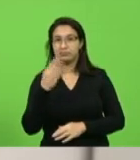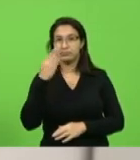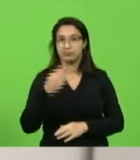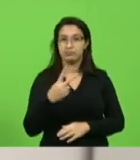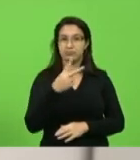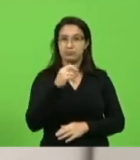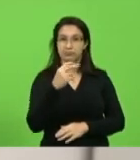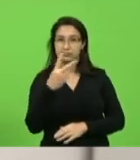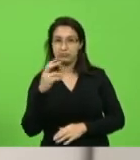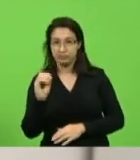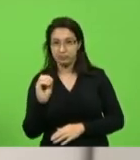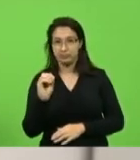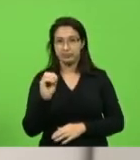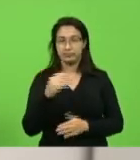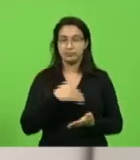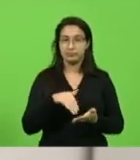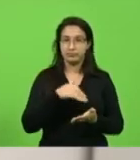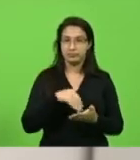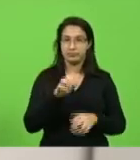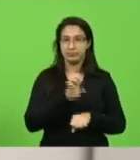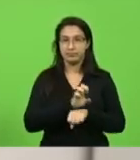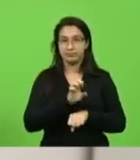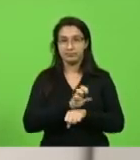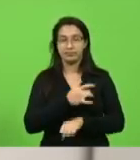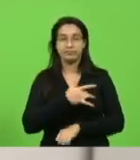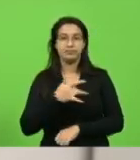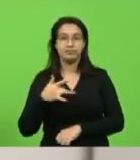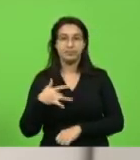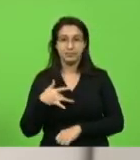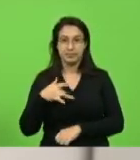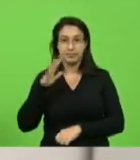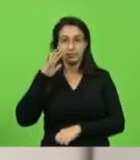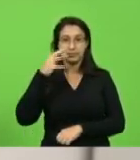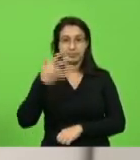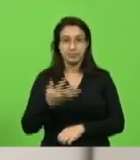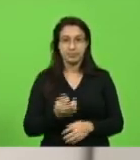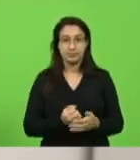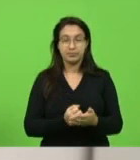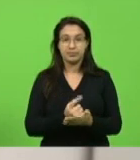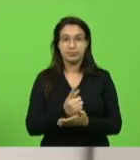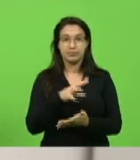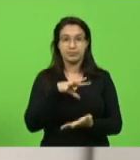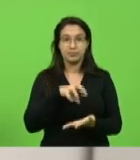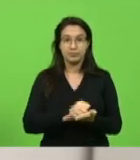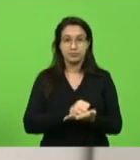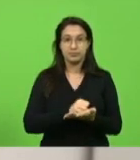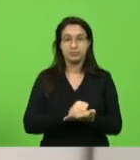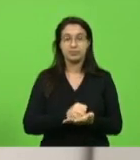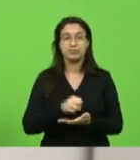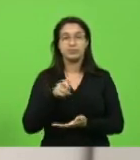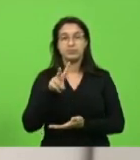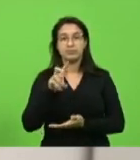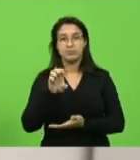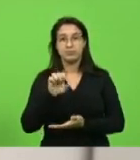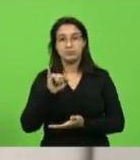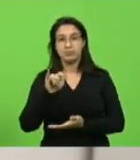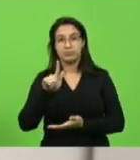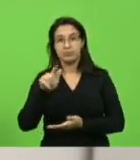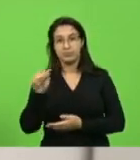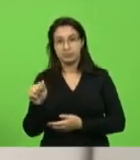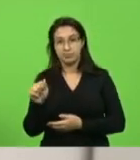754/2020 pela Secretaria de Estado de Saúde, resultando na contratação da Veigamed Material Médico e